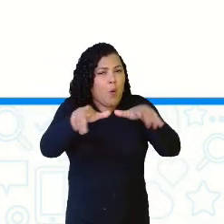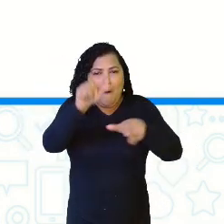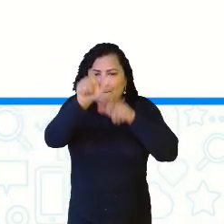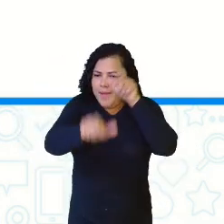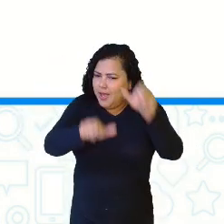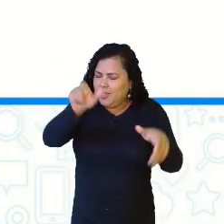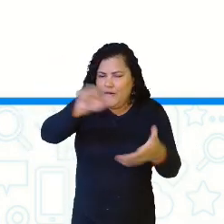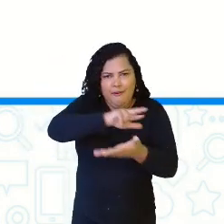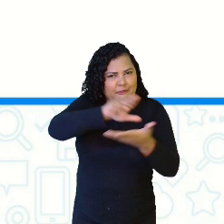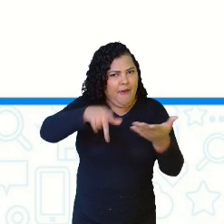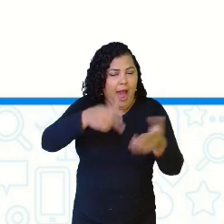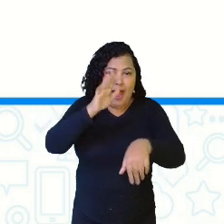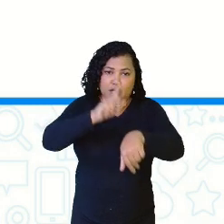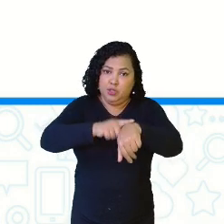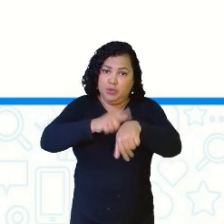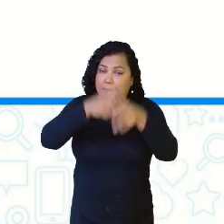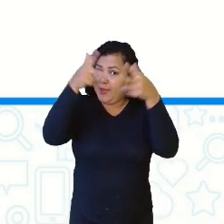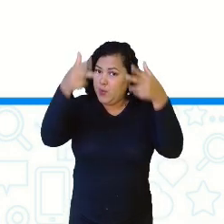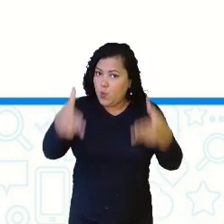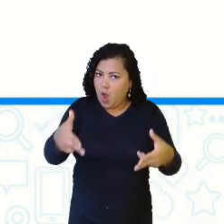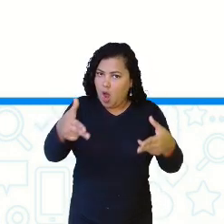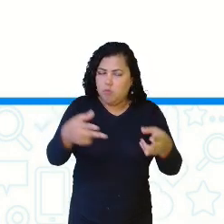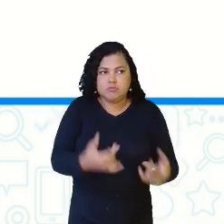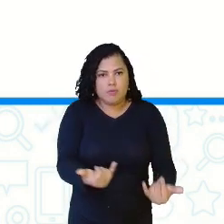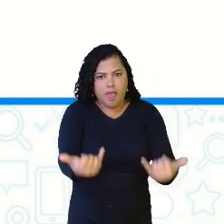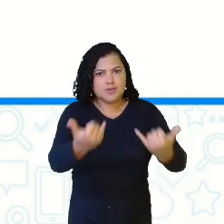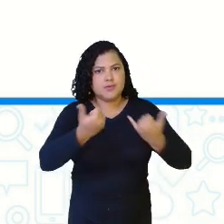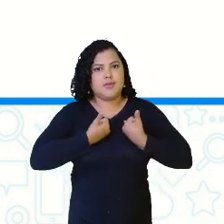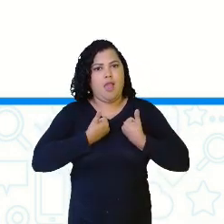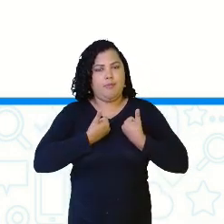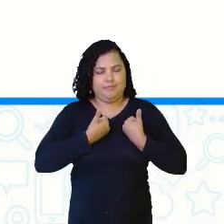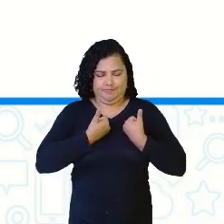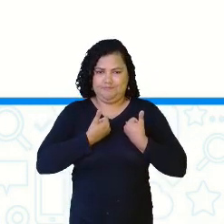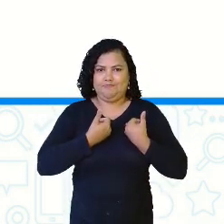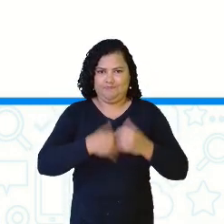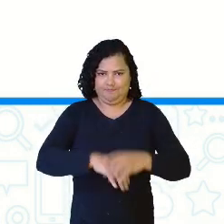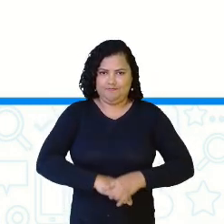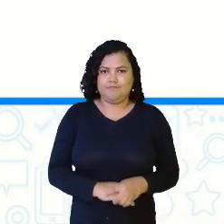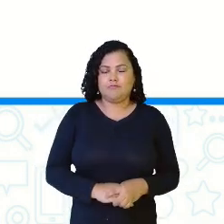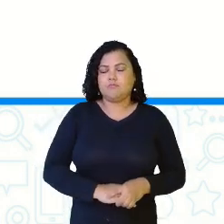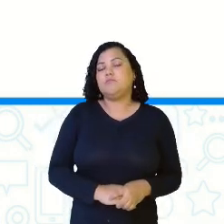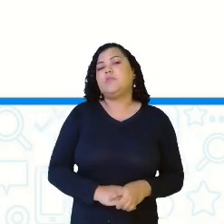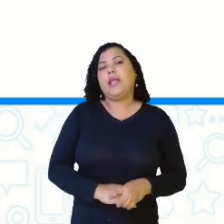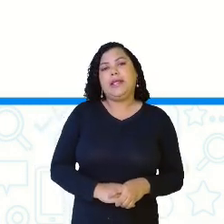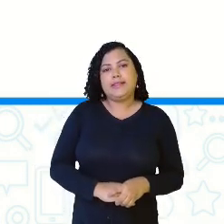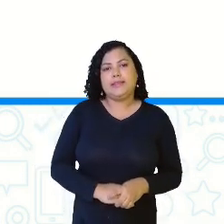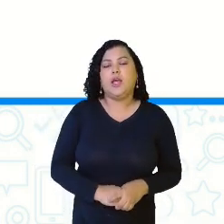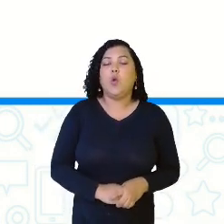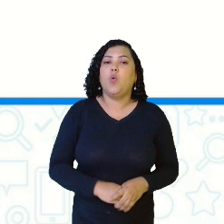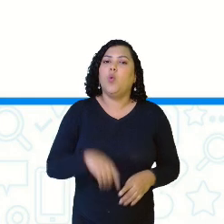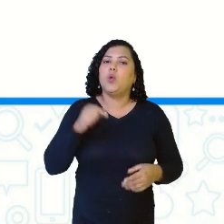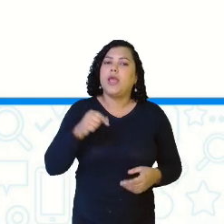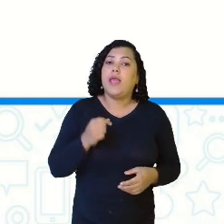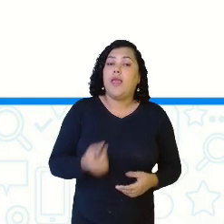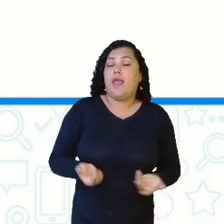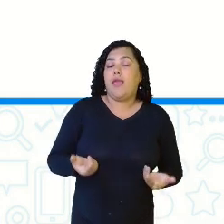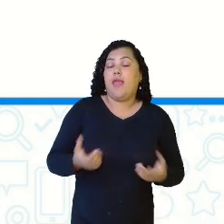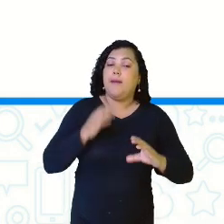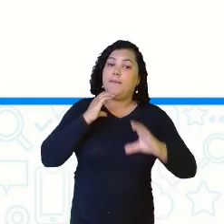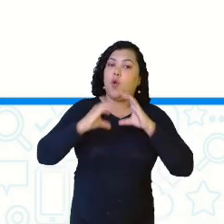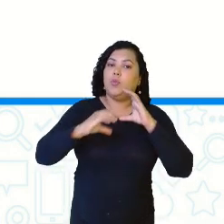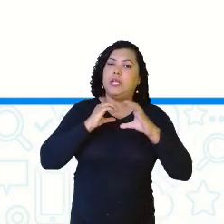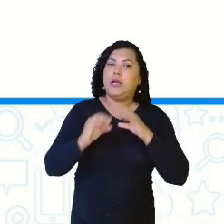tempo. Então, se é um meio de comunicação que vai atingir várias pessoas ao mesmo tempo, é chamado de meio de comunicação de